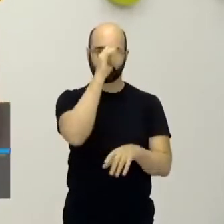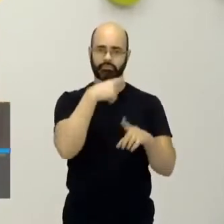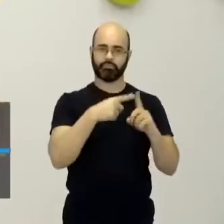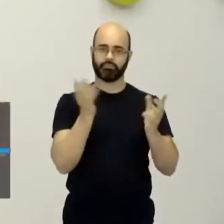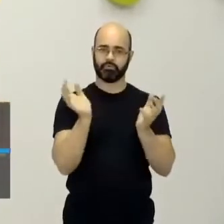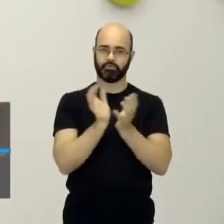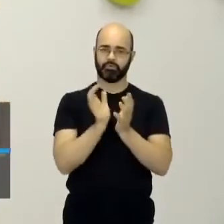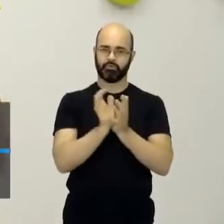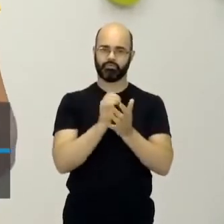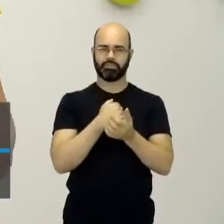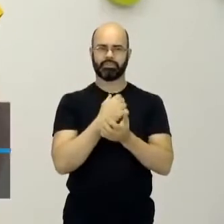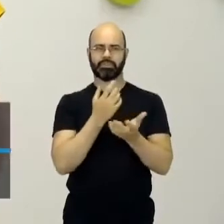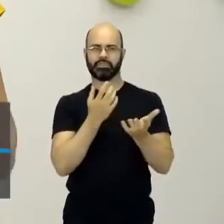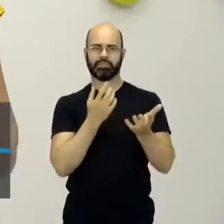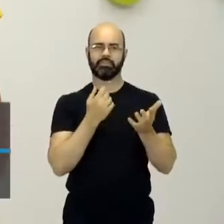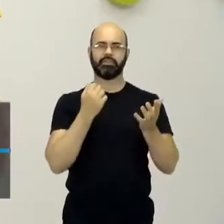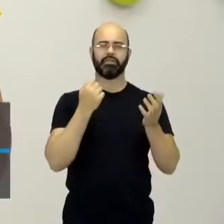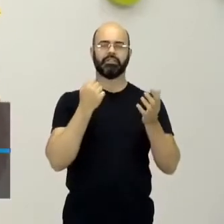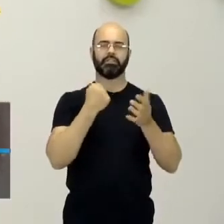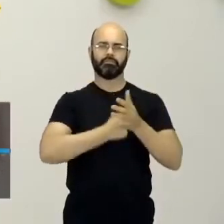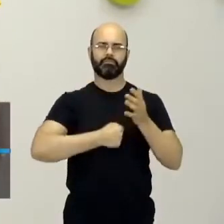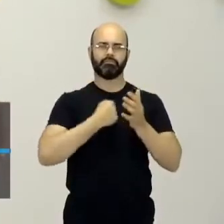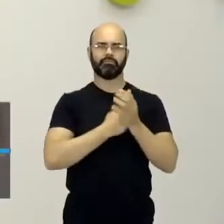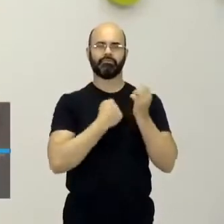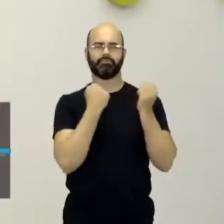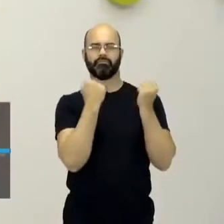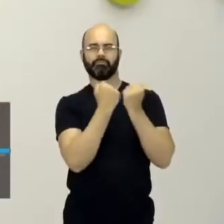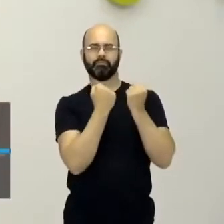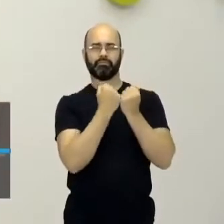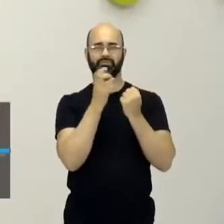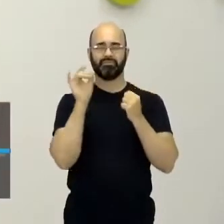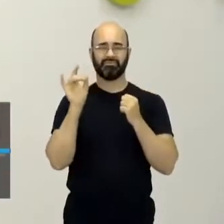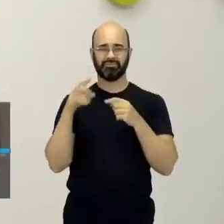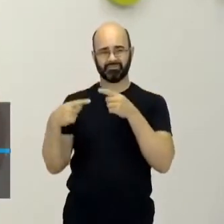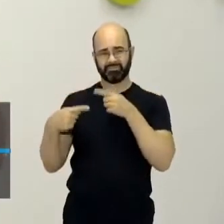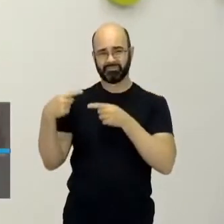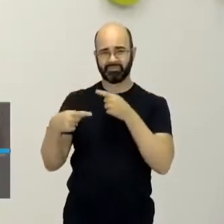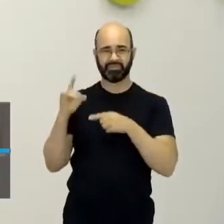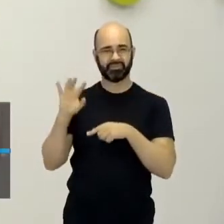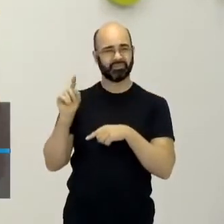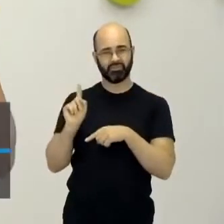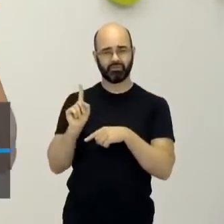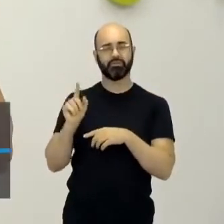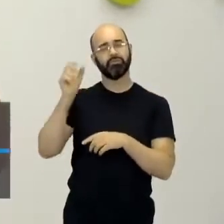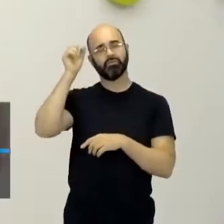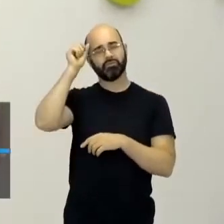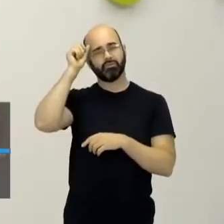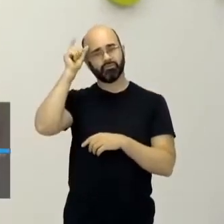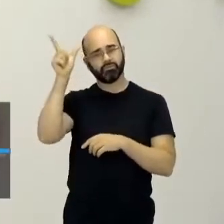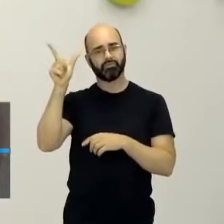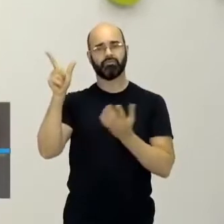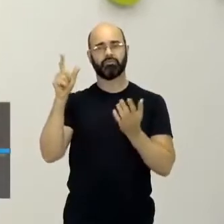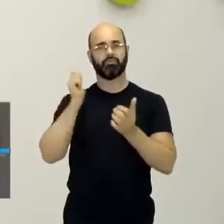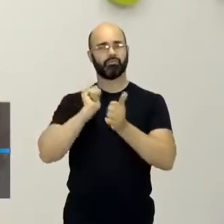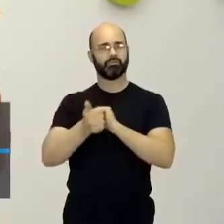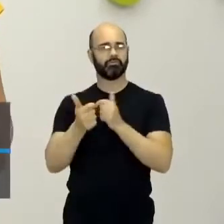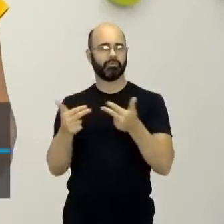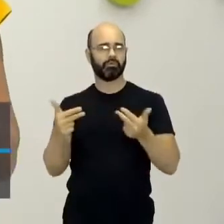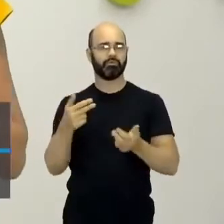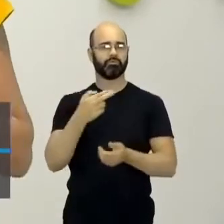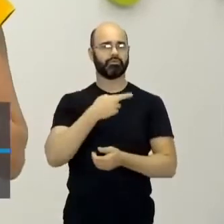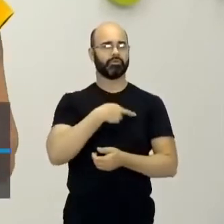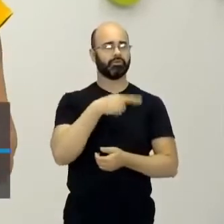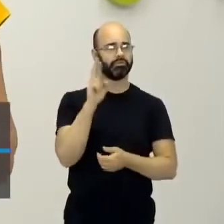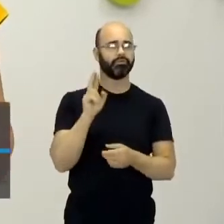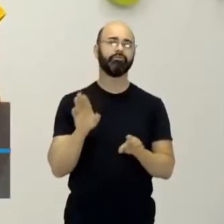né, a resistência, ela não acontece apenas em âmbitos políticos, mas acontece também na cultura, nos esportes, na religião. Então,